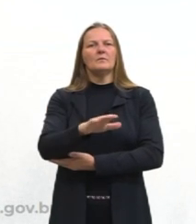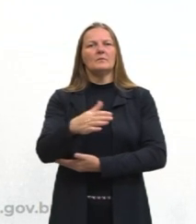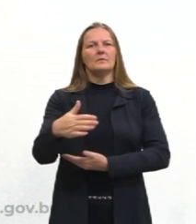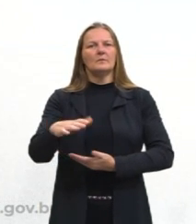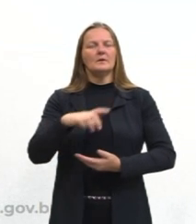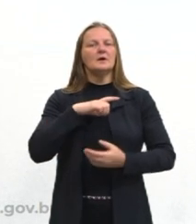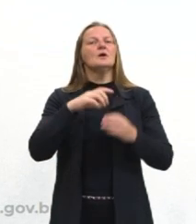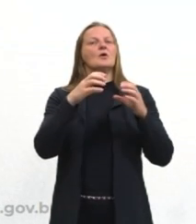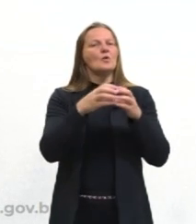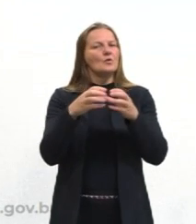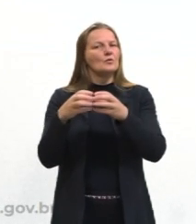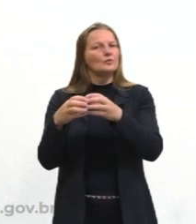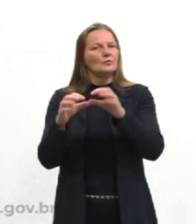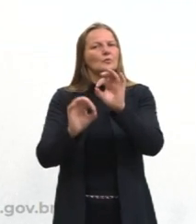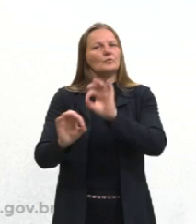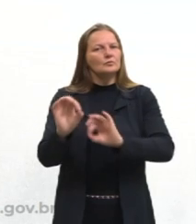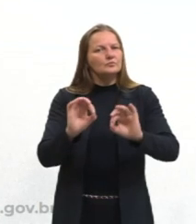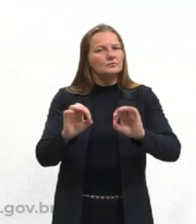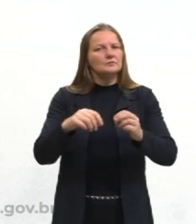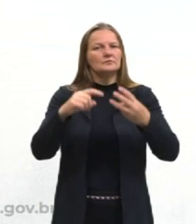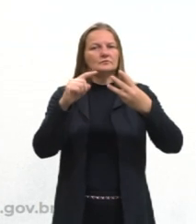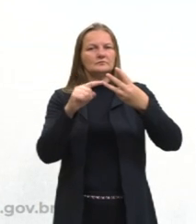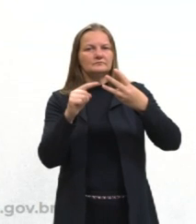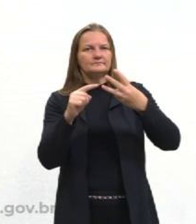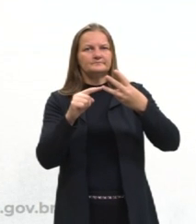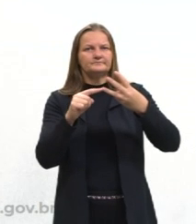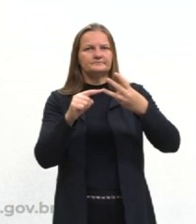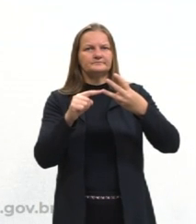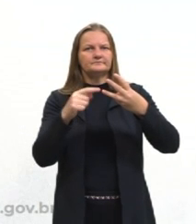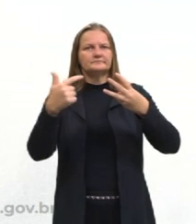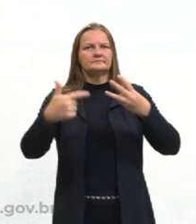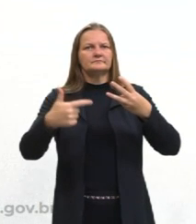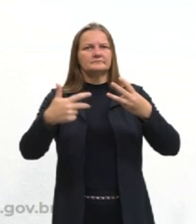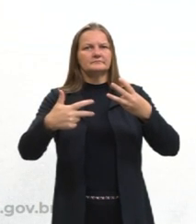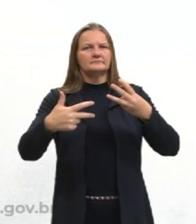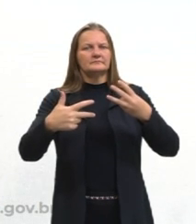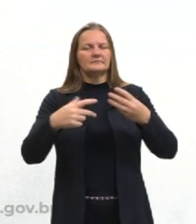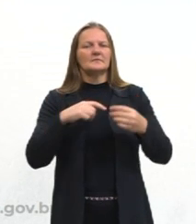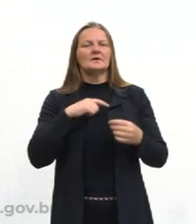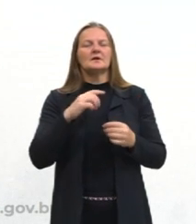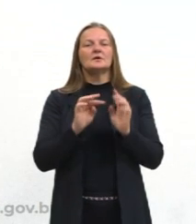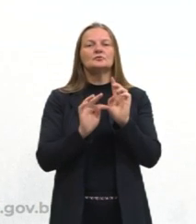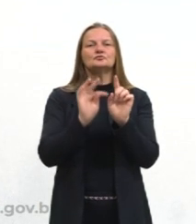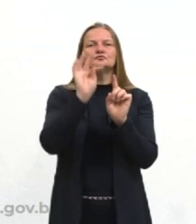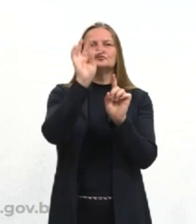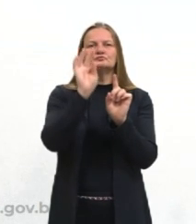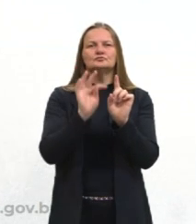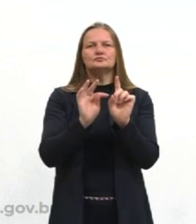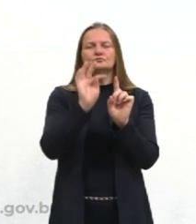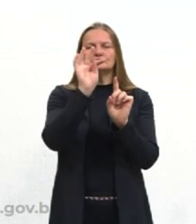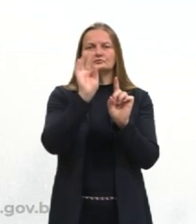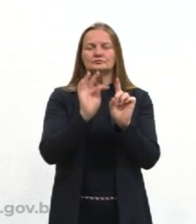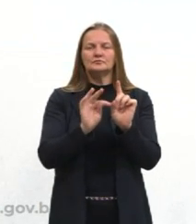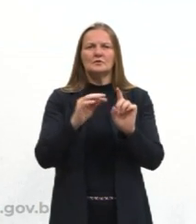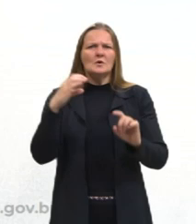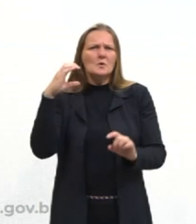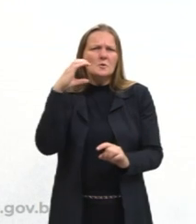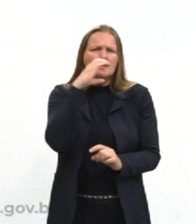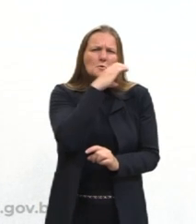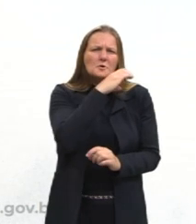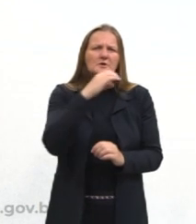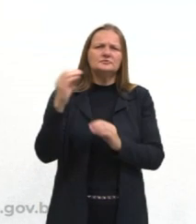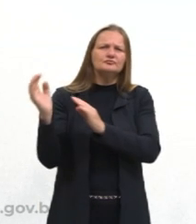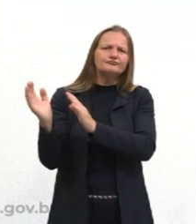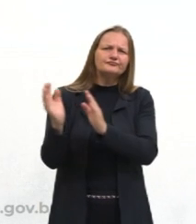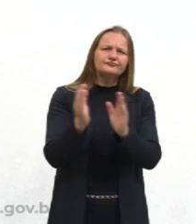colocar ali aquele grupo de letras tá e o terceiro Então tá definido com a temperatura tá gurizada se a temperatura é quente o ano